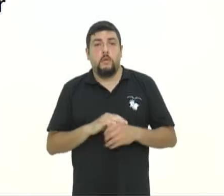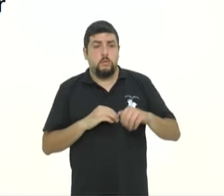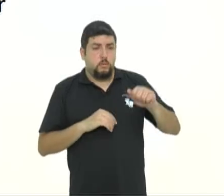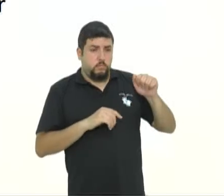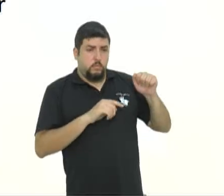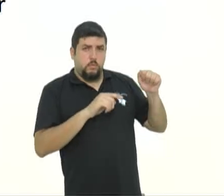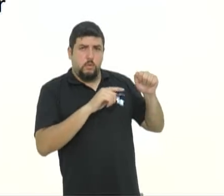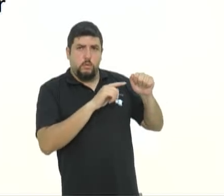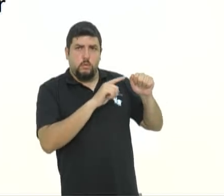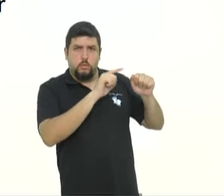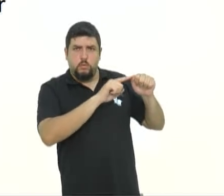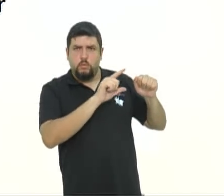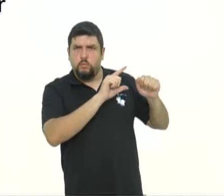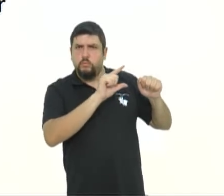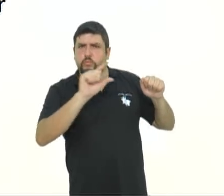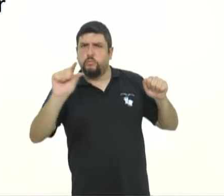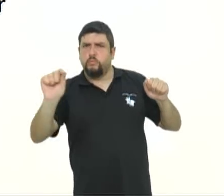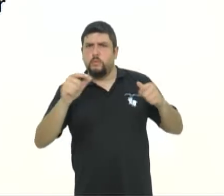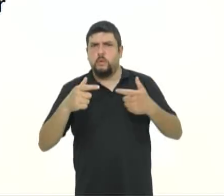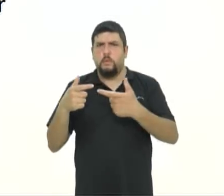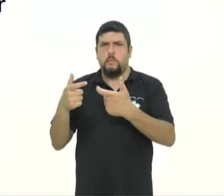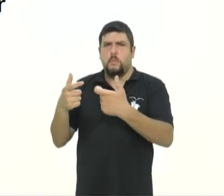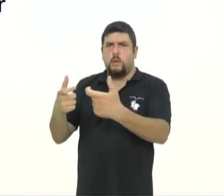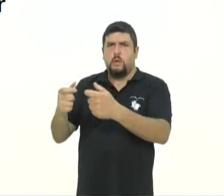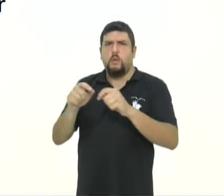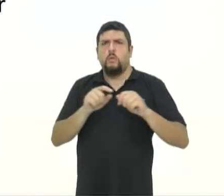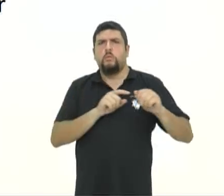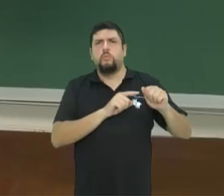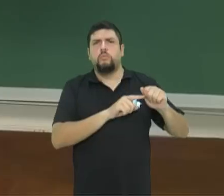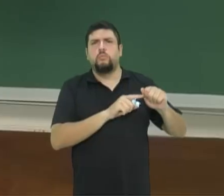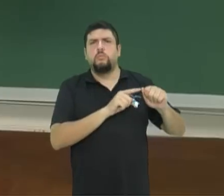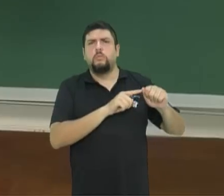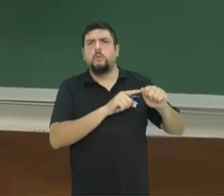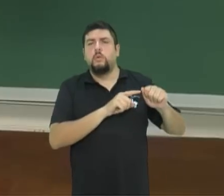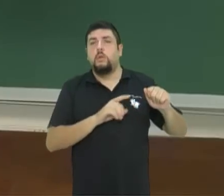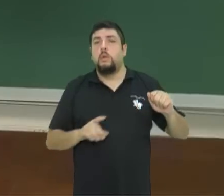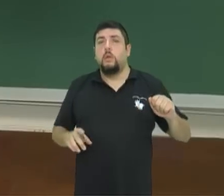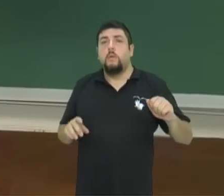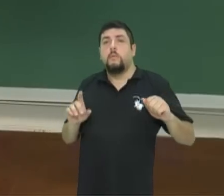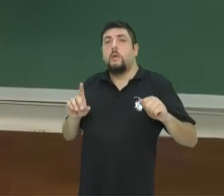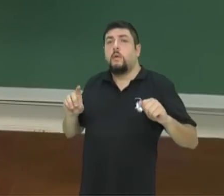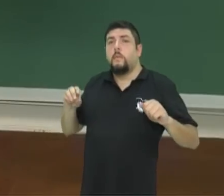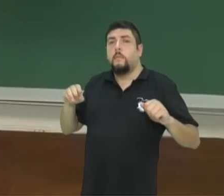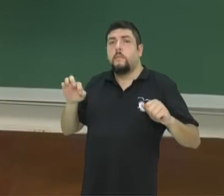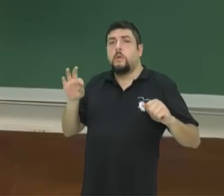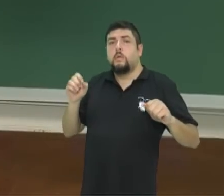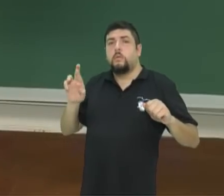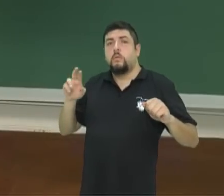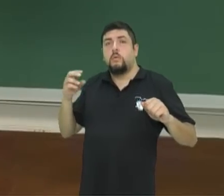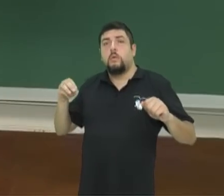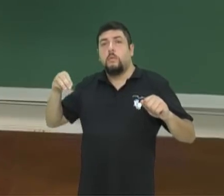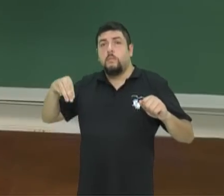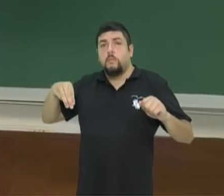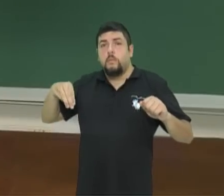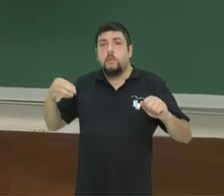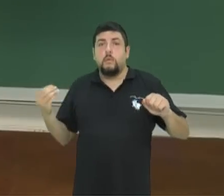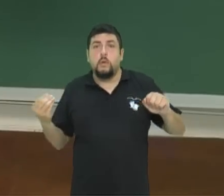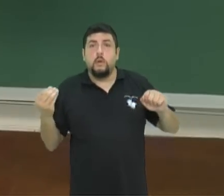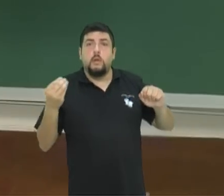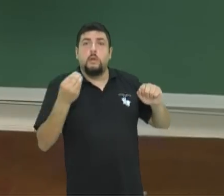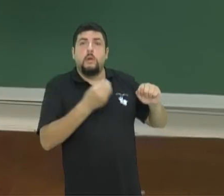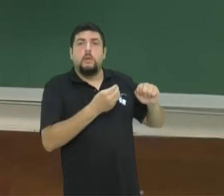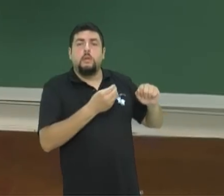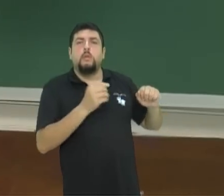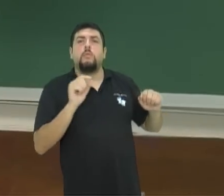responsabilidade. 2 pontos. Cuidar de seu filho Telêmaco, né? Então, uma responsabilidade a mais,